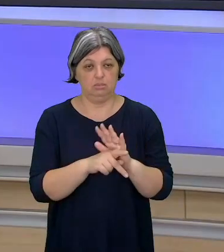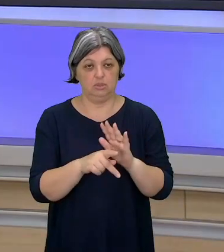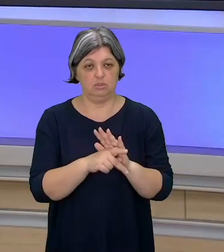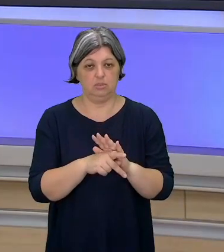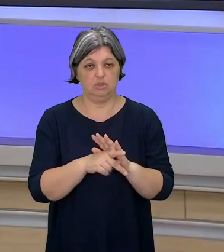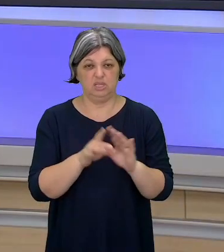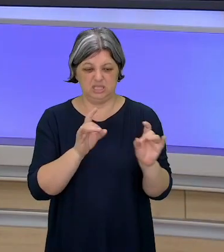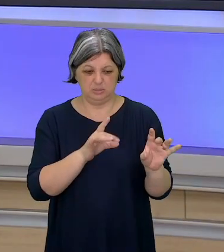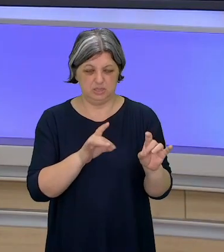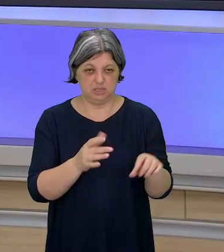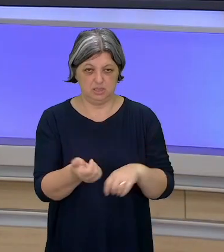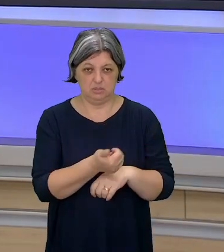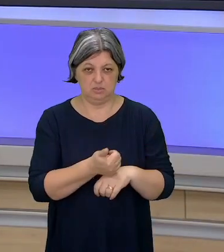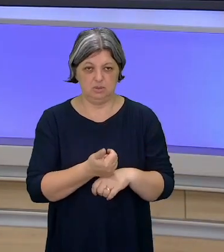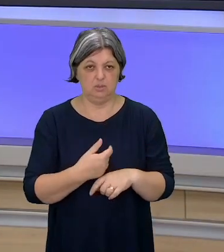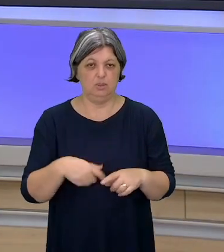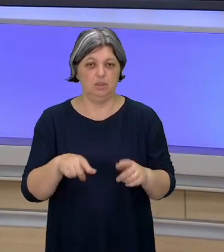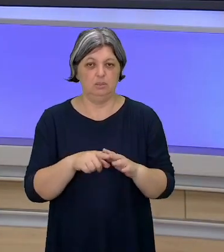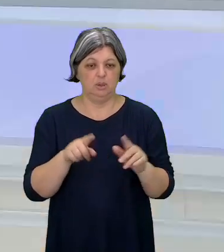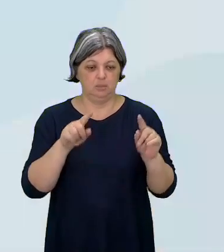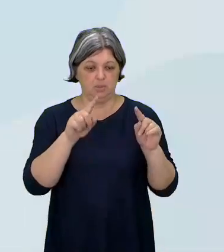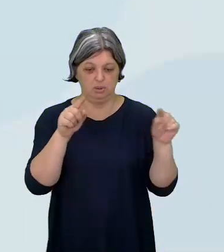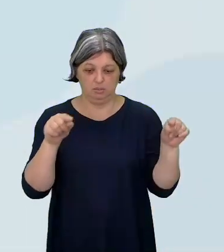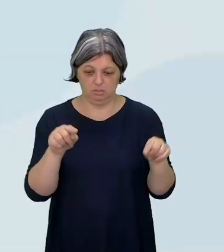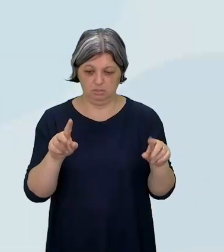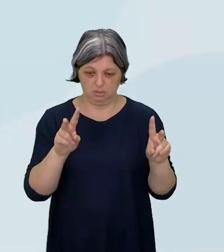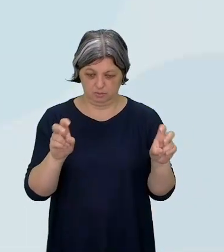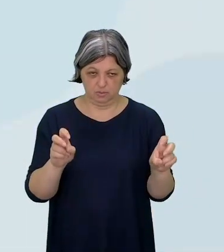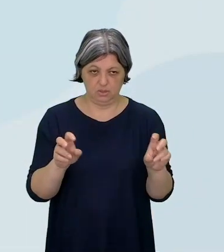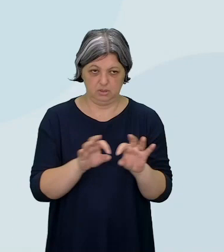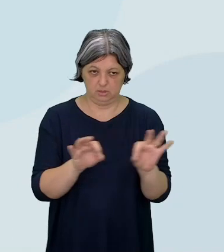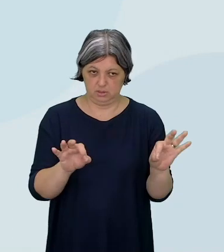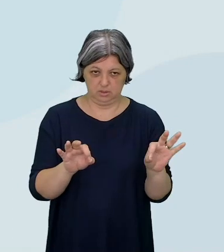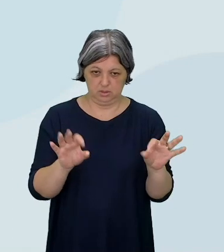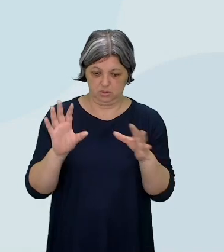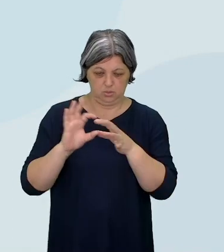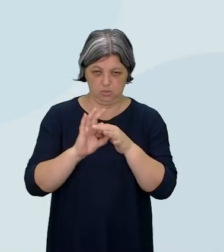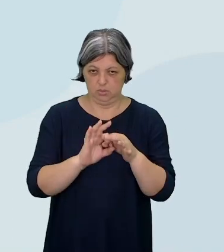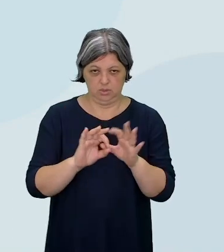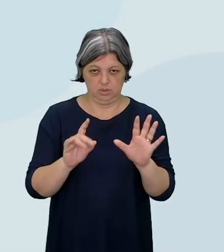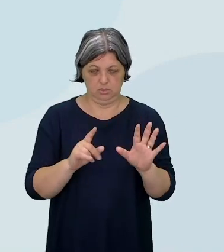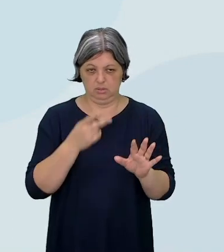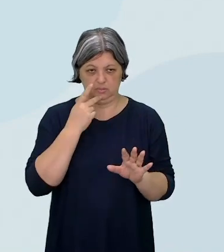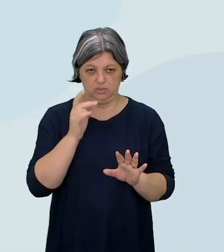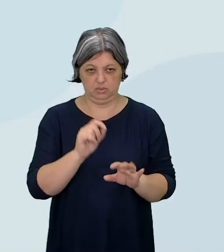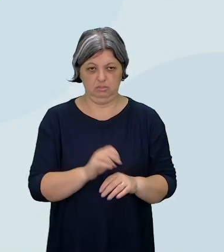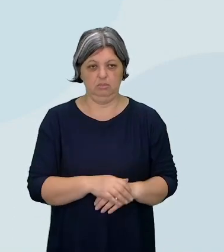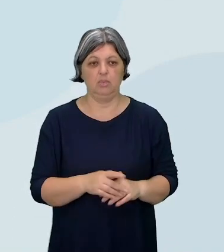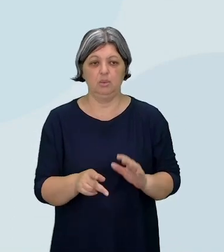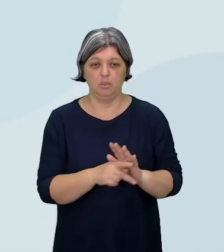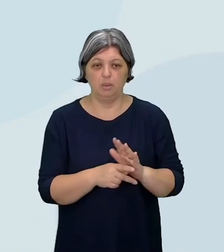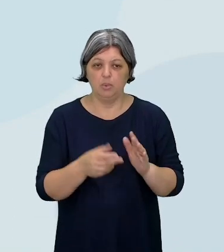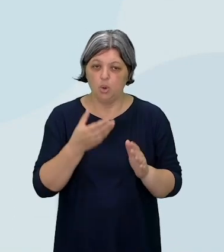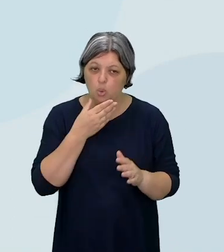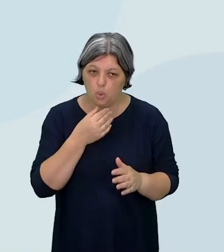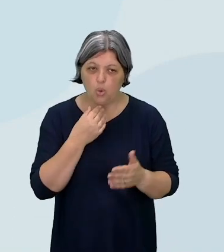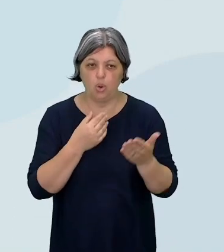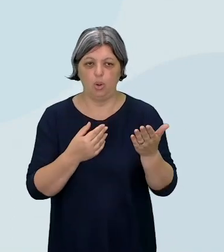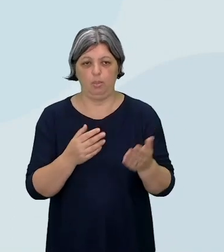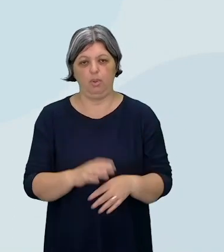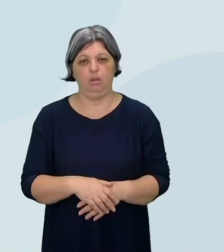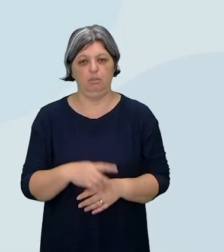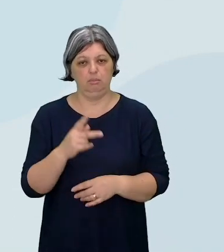essa frase de contexto, e aí eu tô falando pra você, gente, pelo amor de Deus, eu tô citando o moço aqui, o Peter